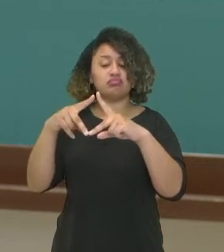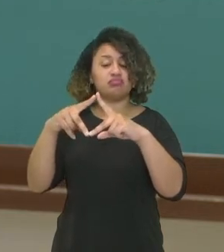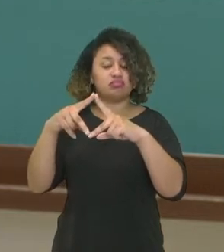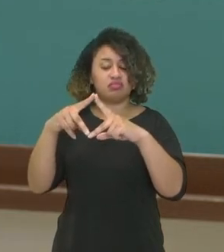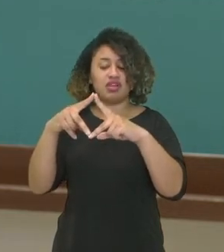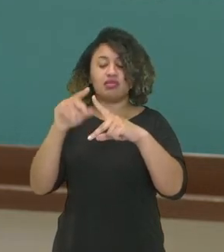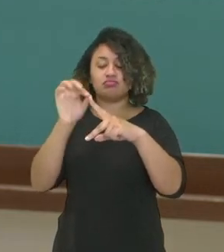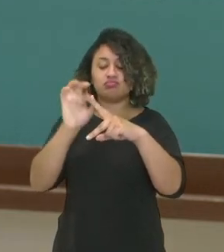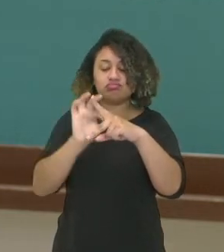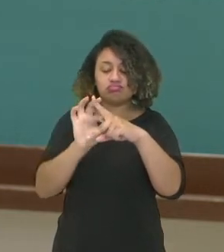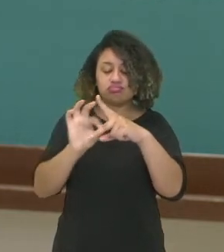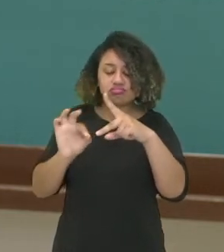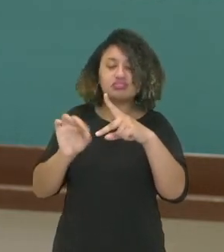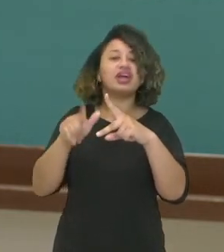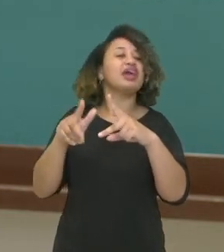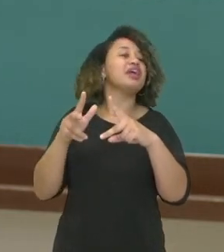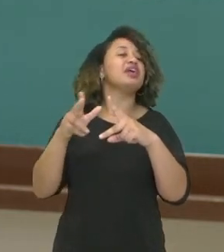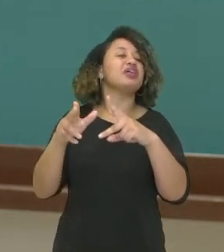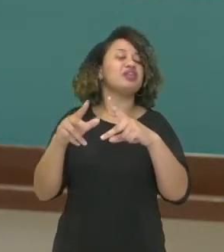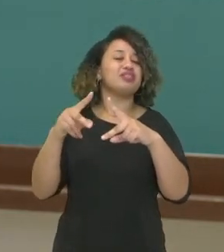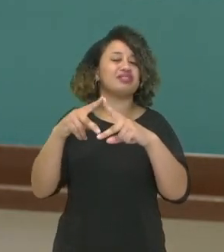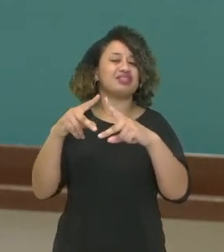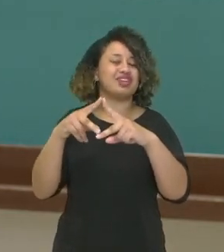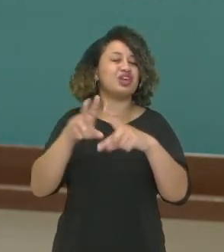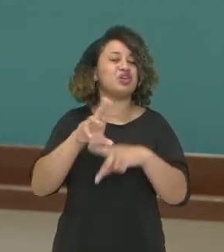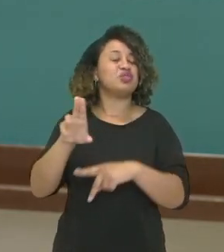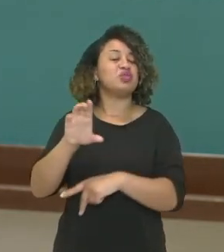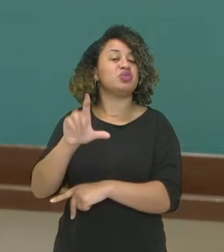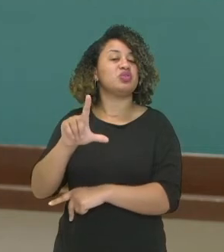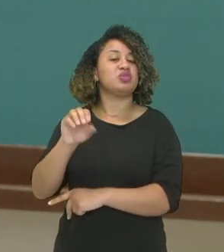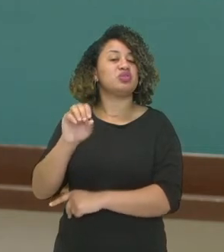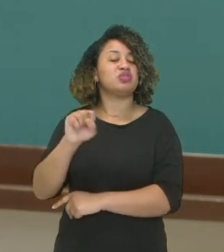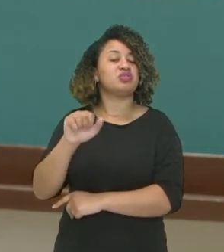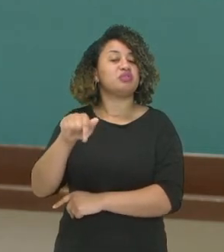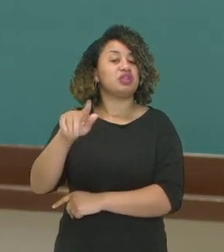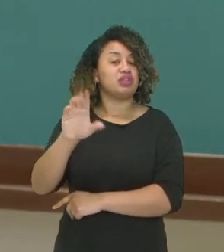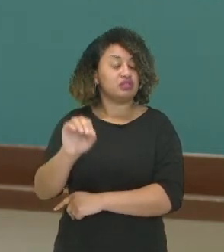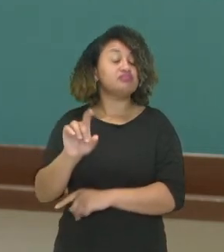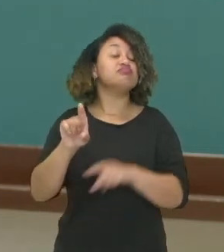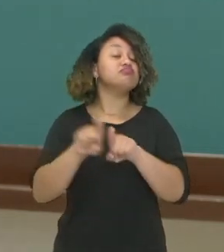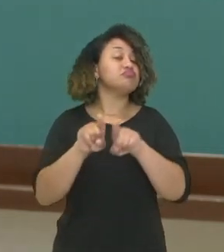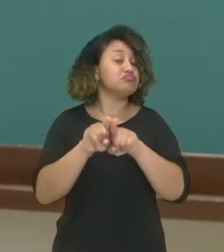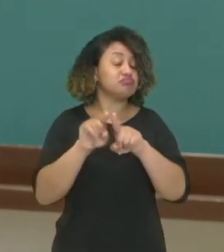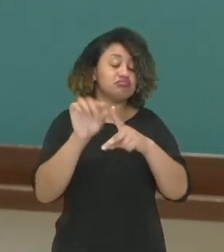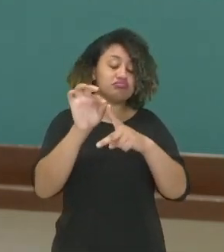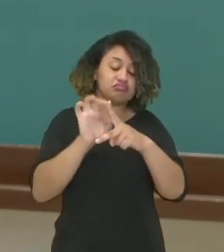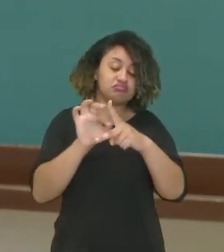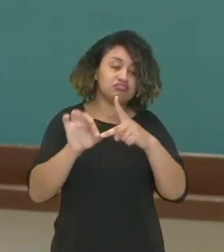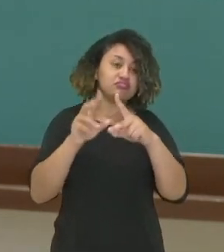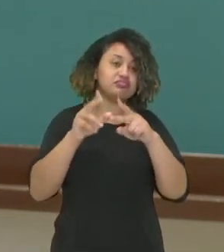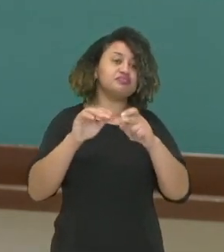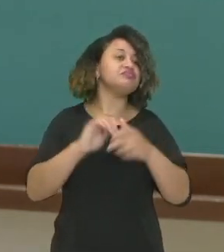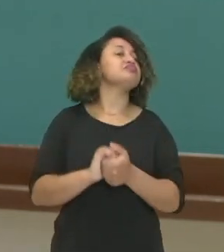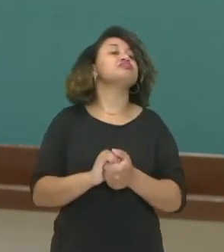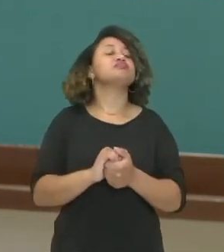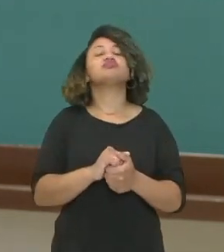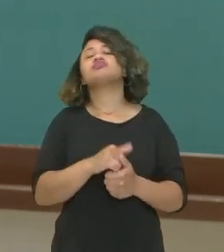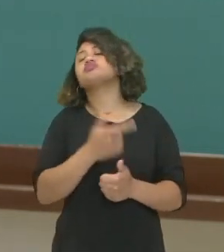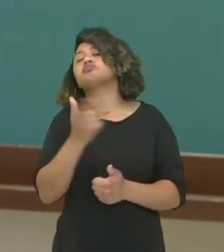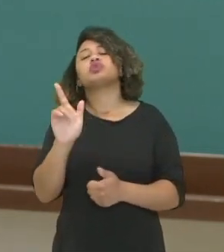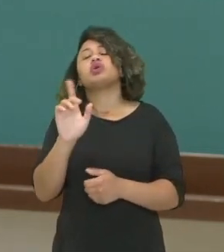será que tem todos os lados com a mesma medida? Olha só, né? Então, nós temos o 4 e o 7, que é o quadrado, e o